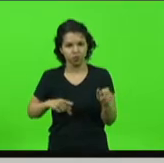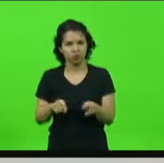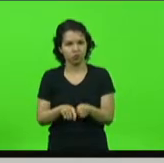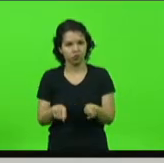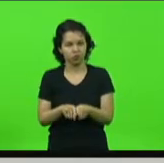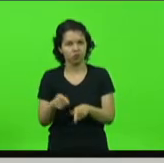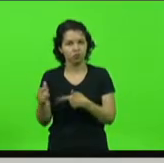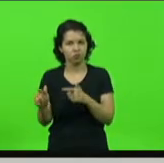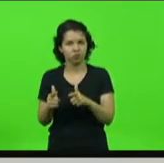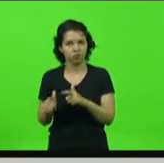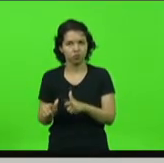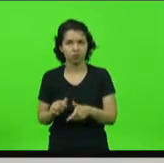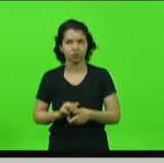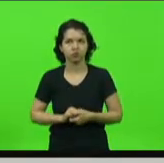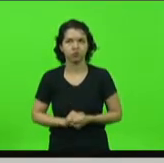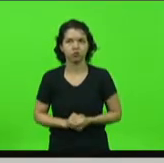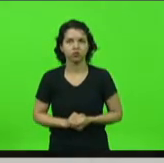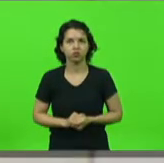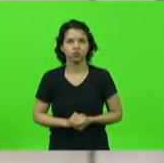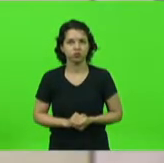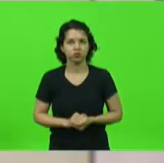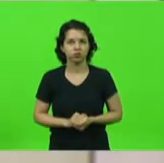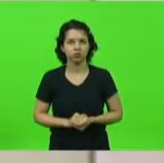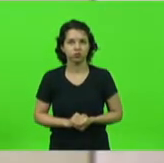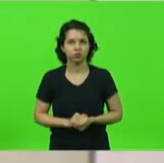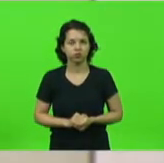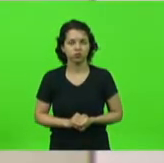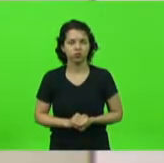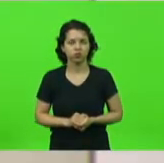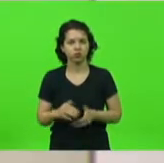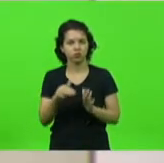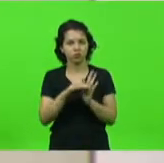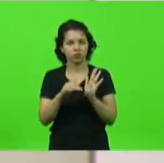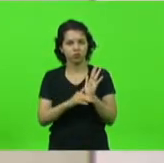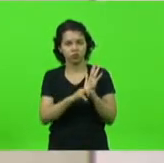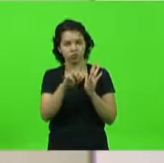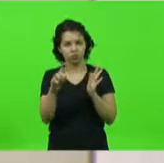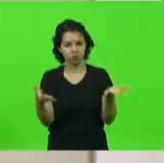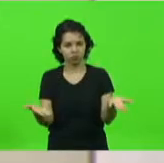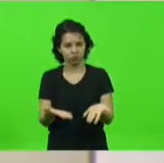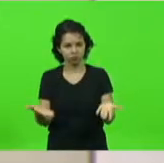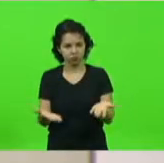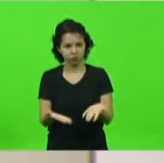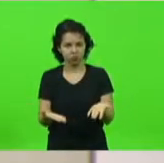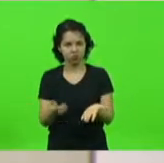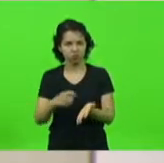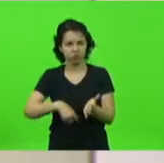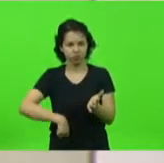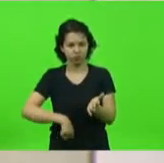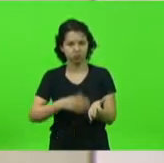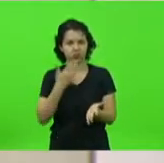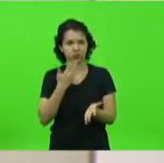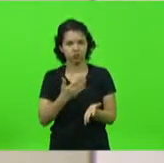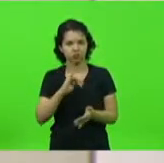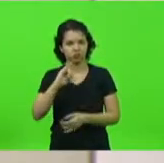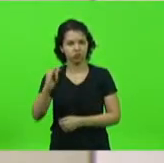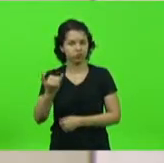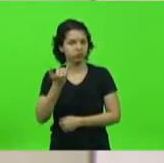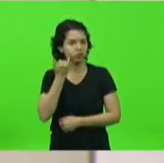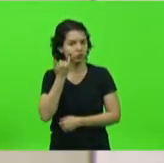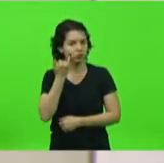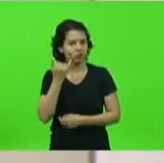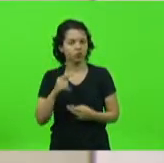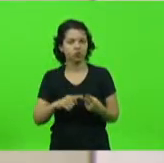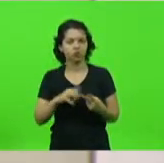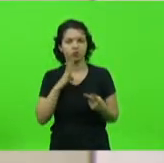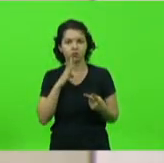providências, incluso na ordem do dia da sessão de hoje. Assinam os requerimentos deputado Jessé Lopes, deputado